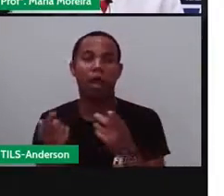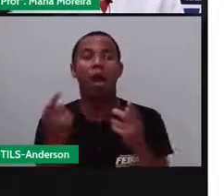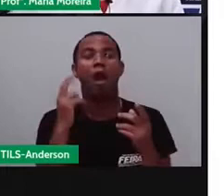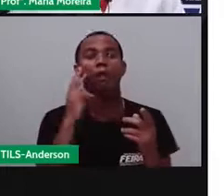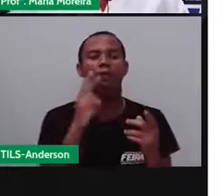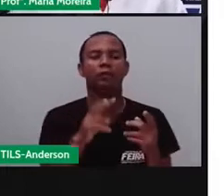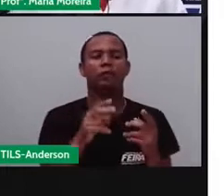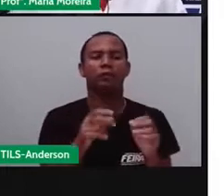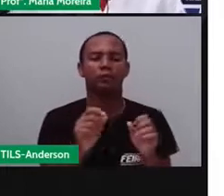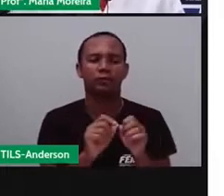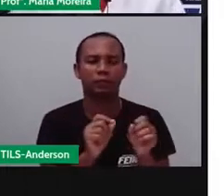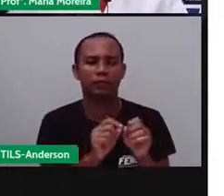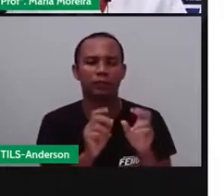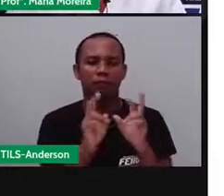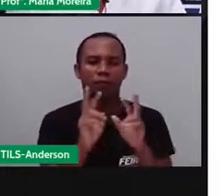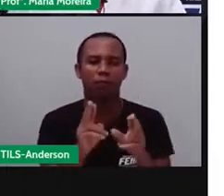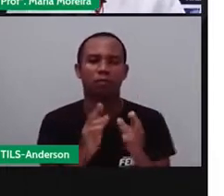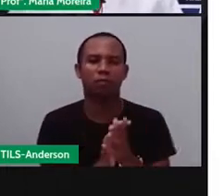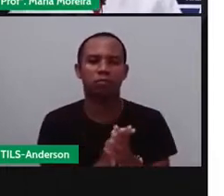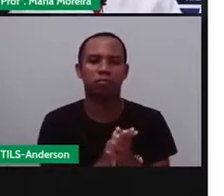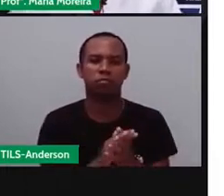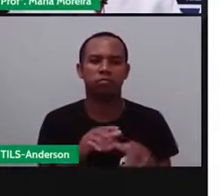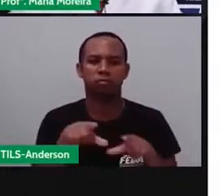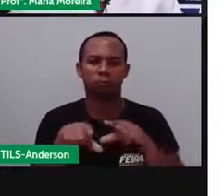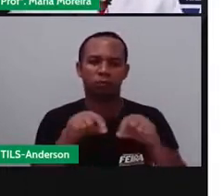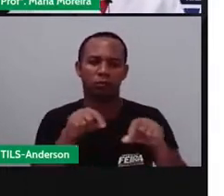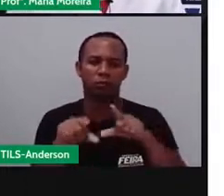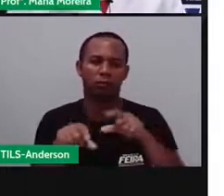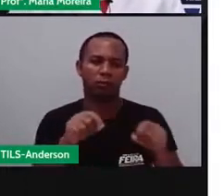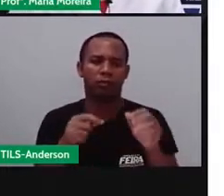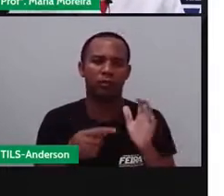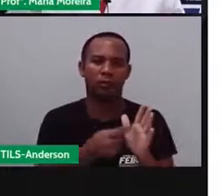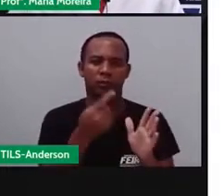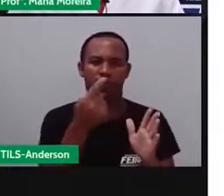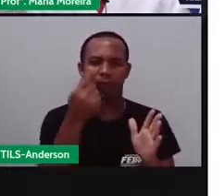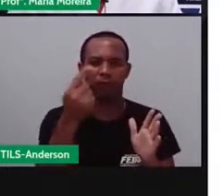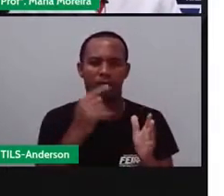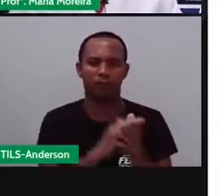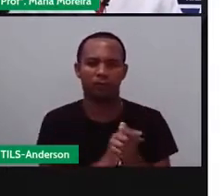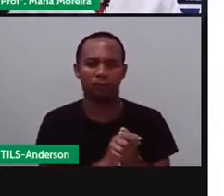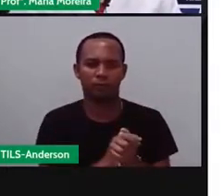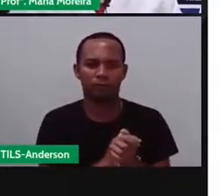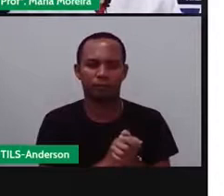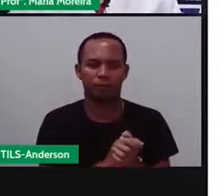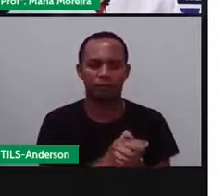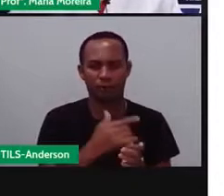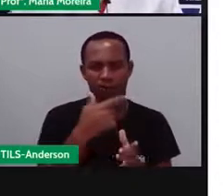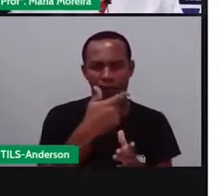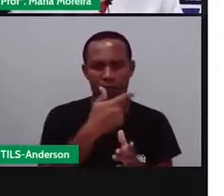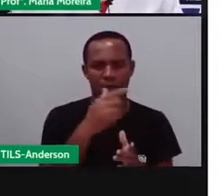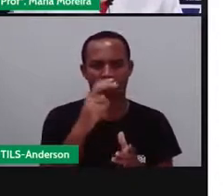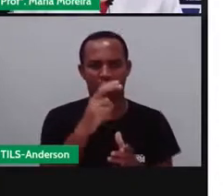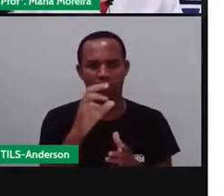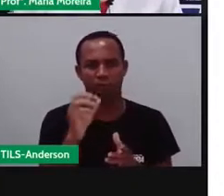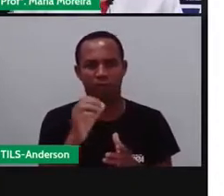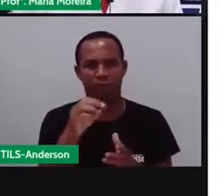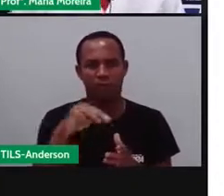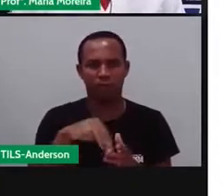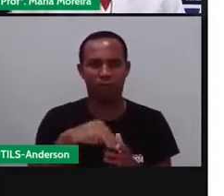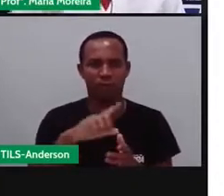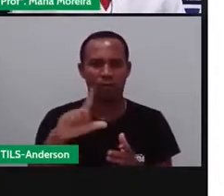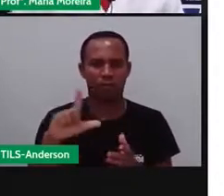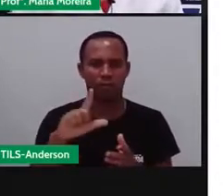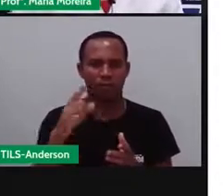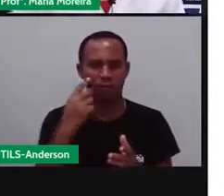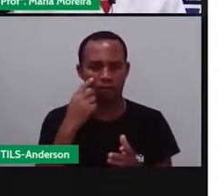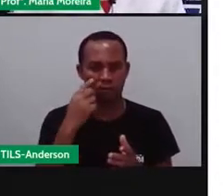Que dentro de um litro eu vou ter 4 vezes 250 ml, não é isso? Vocês também já viram isso.